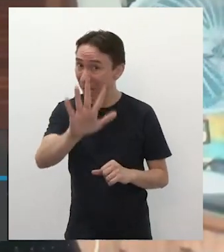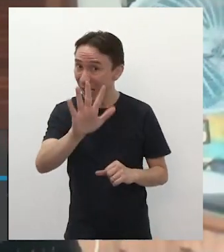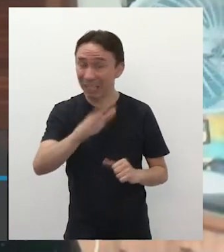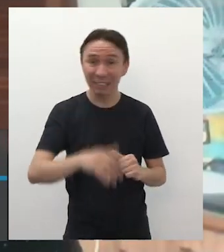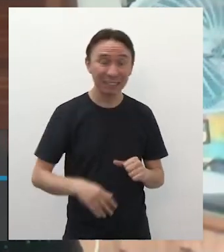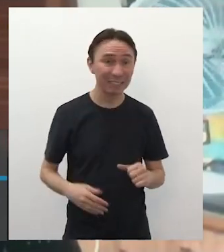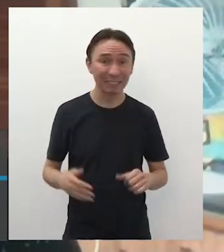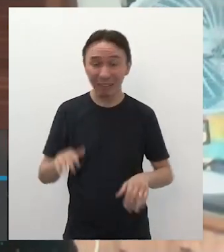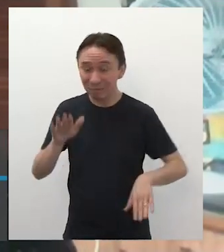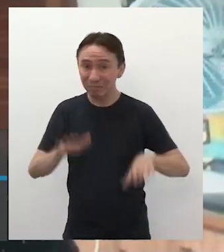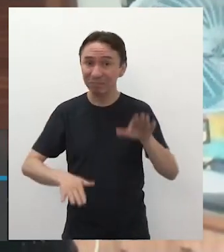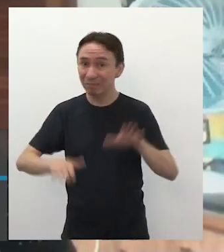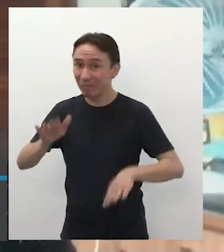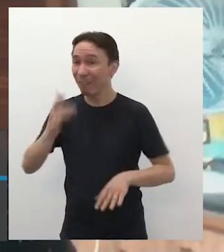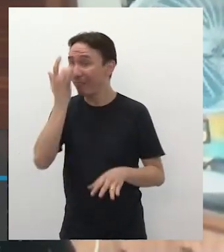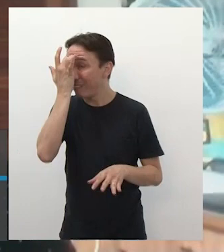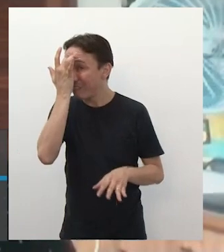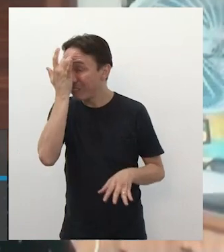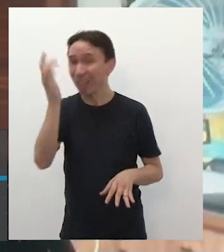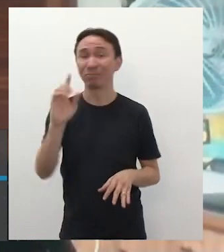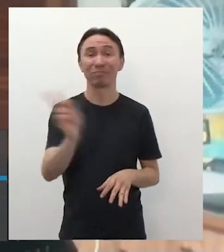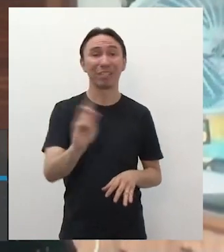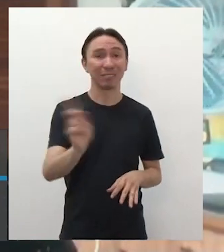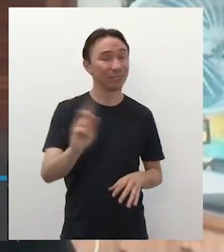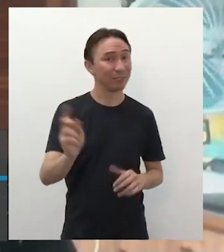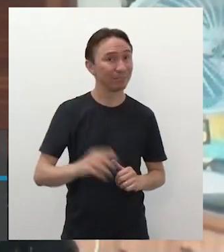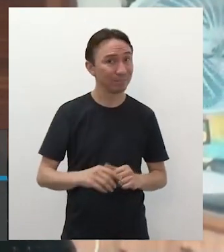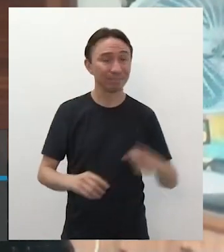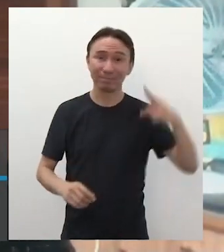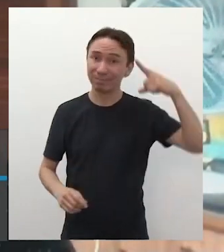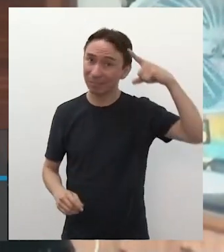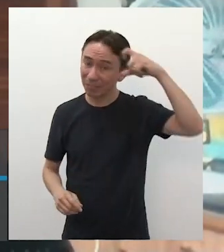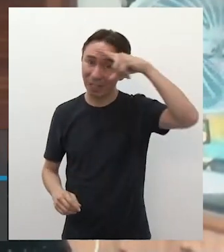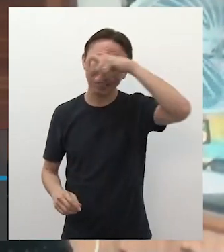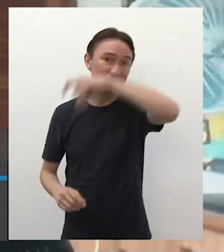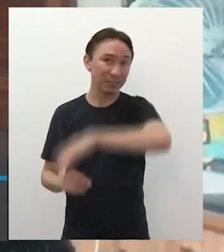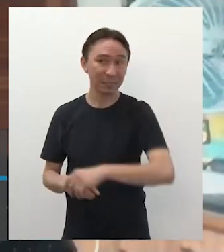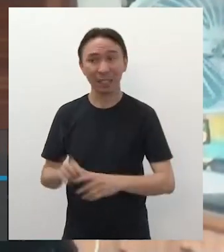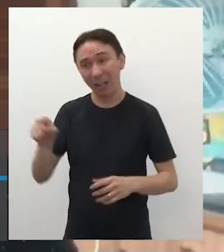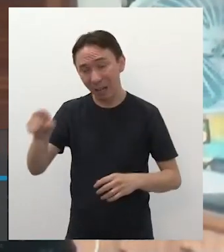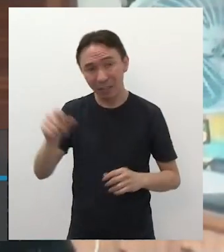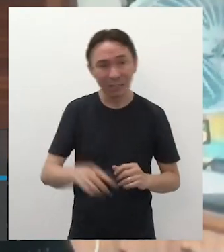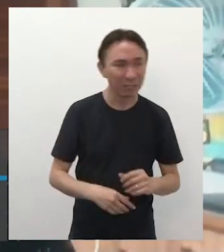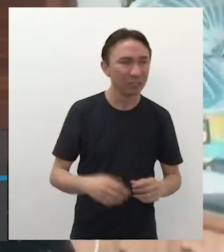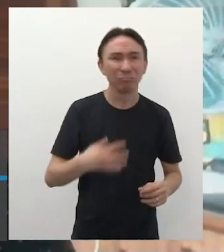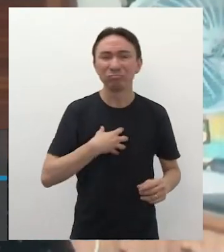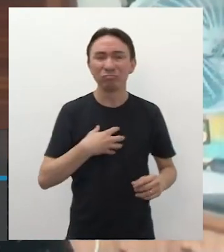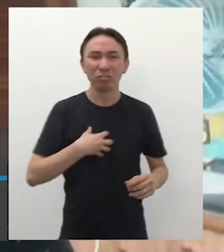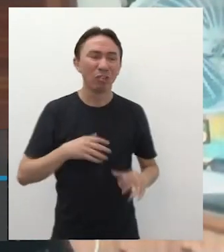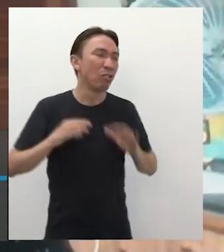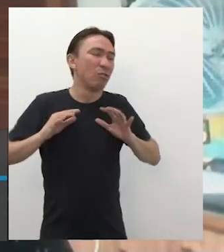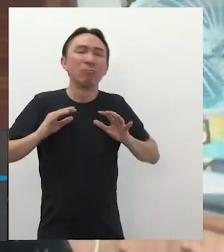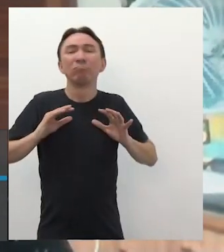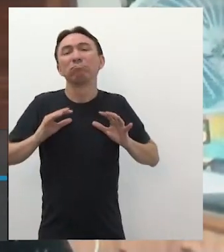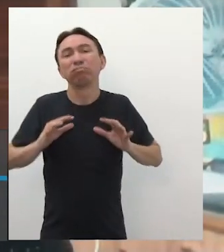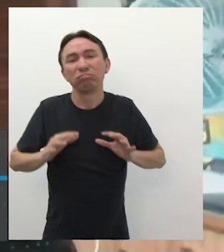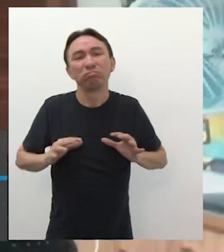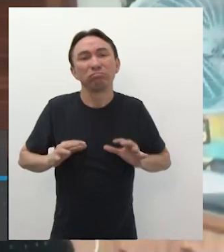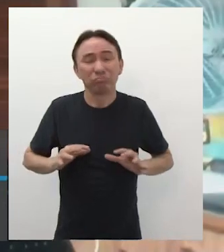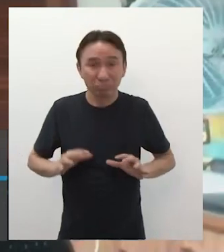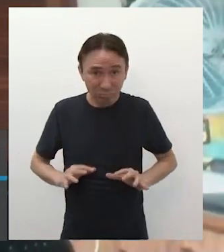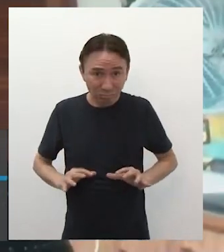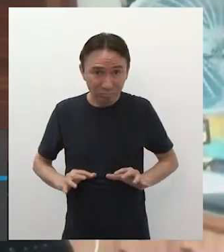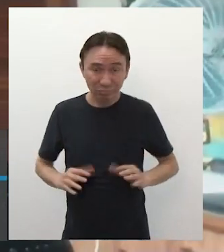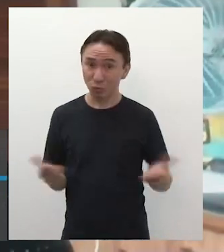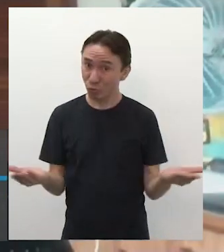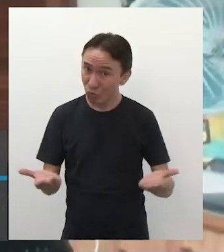para poder, de fato, ajudar as pessoas a se sentirem motivadas, né? Então, o nosso tema de hoje vai